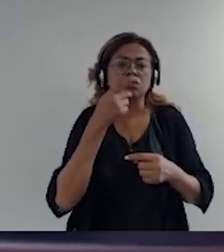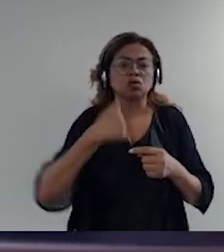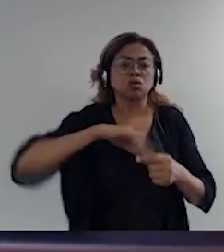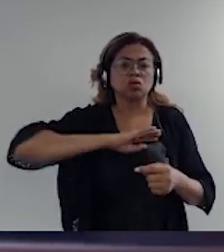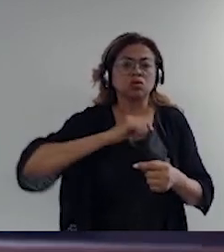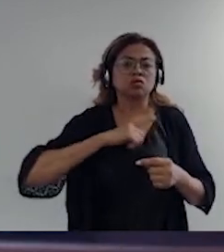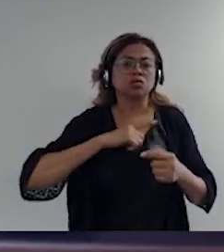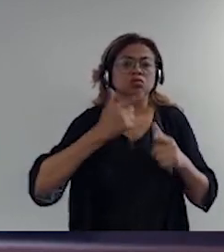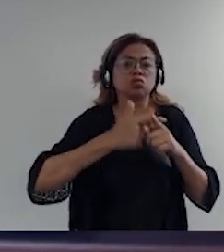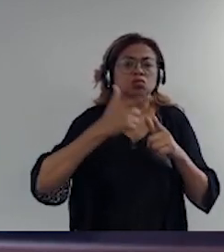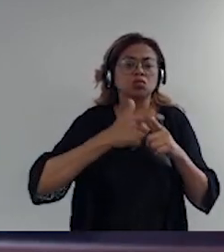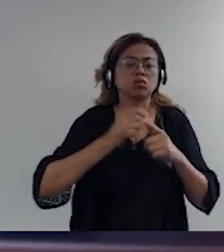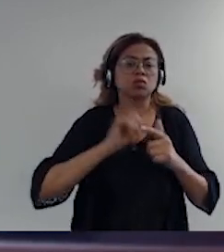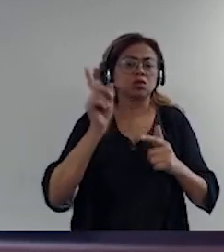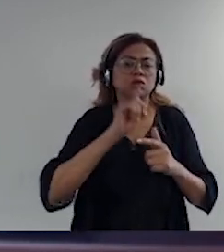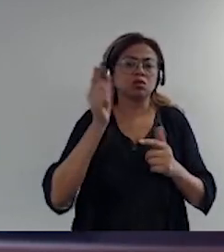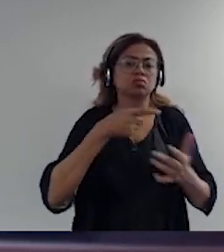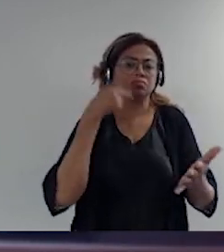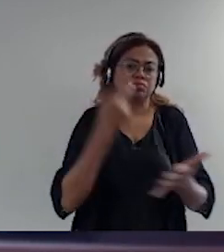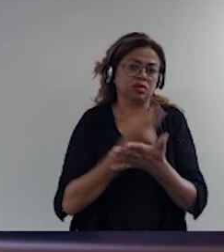que não está acontecendo.